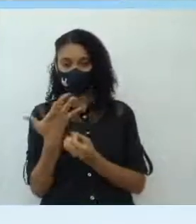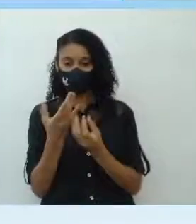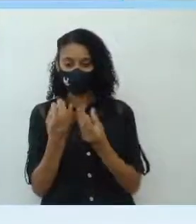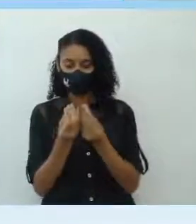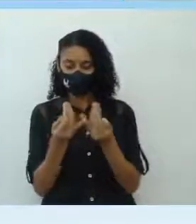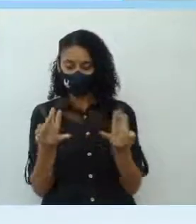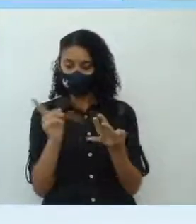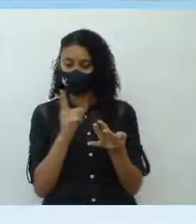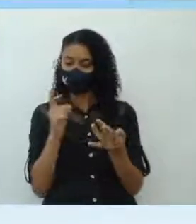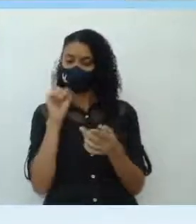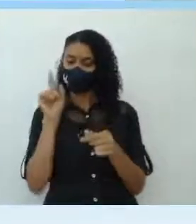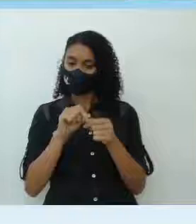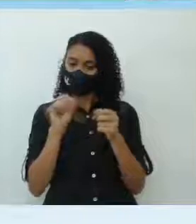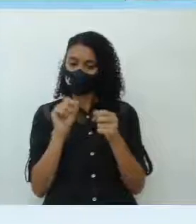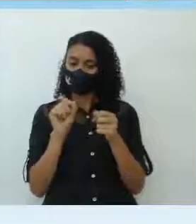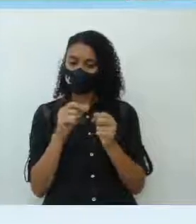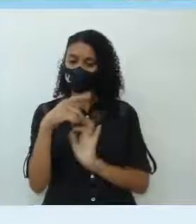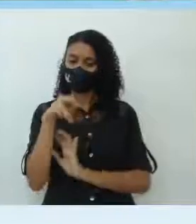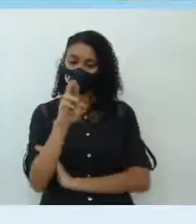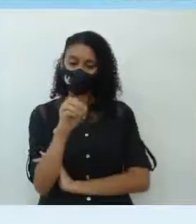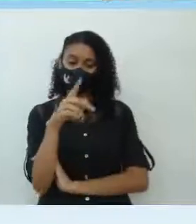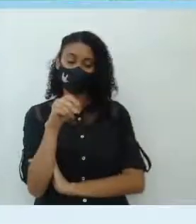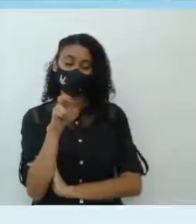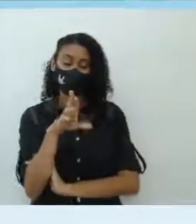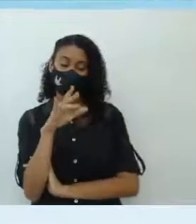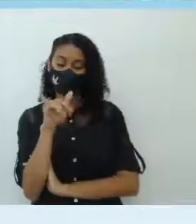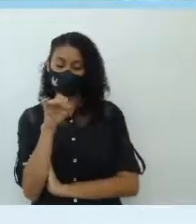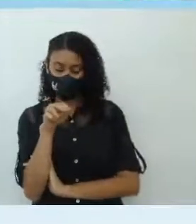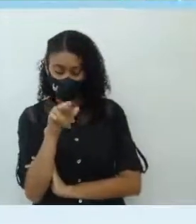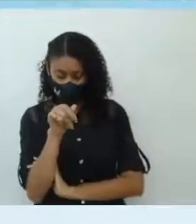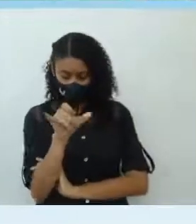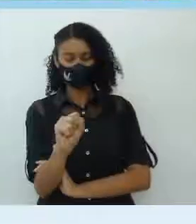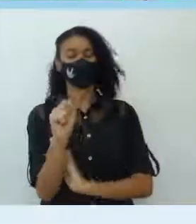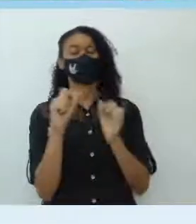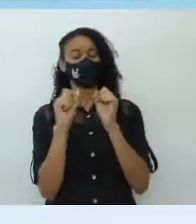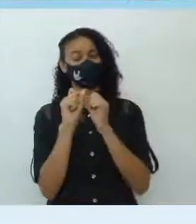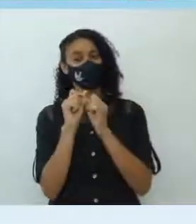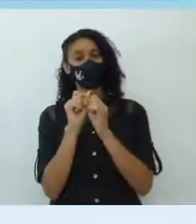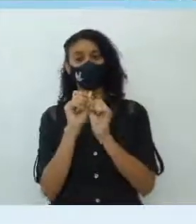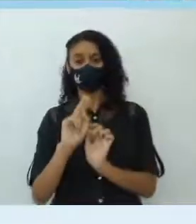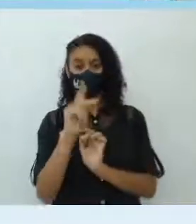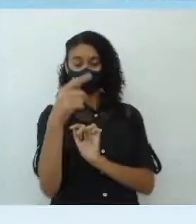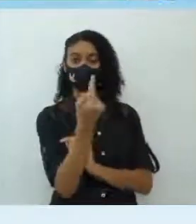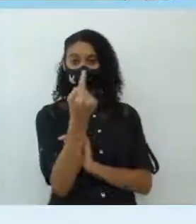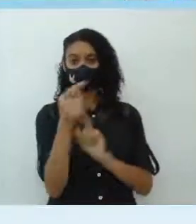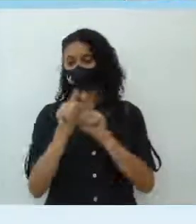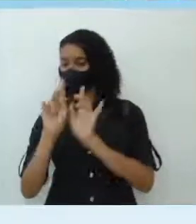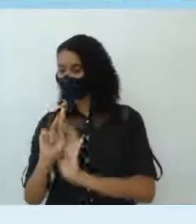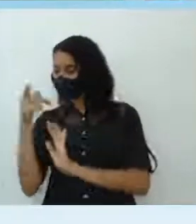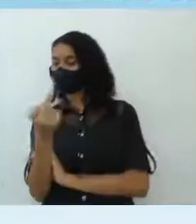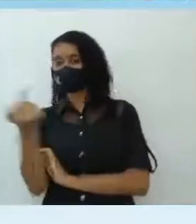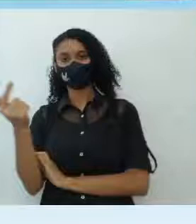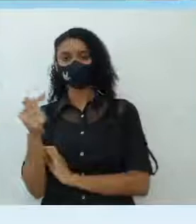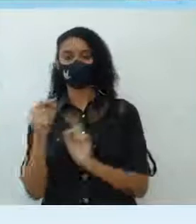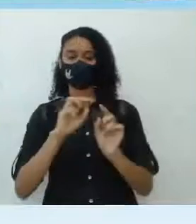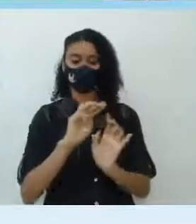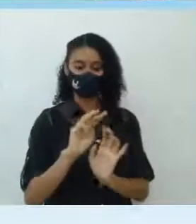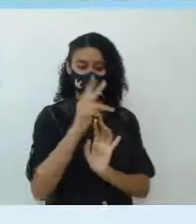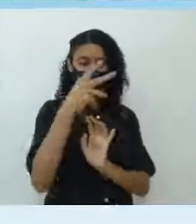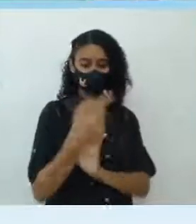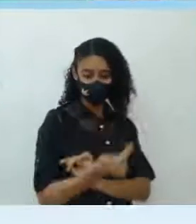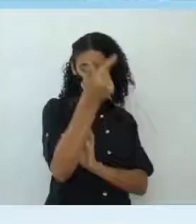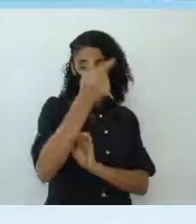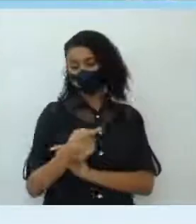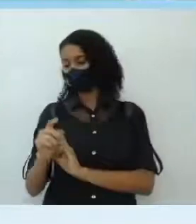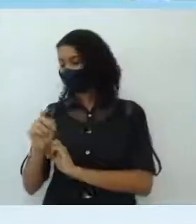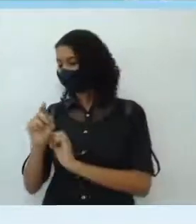se mantiverem proporcionais, isto é, eu dobro a quantidade de um, dobra do outro, triplico a de um,